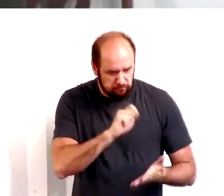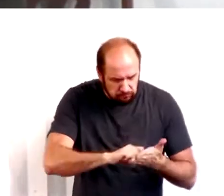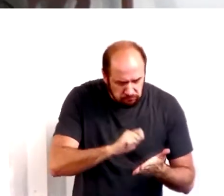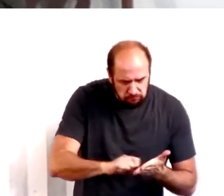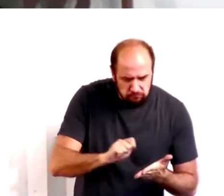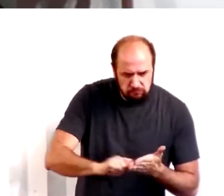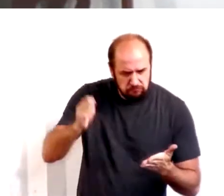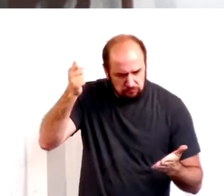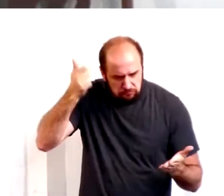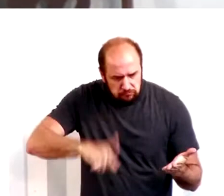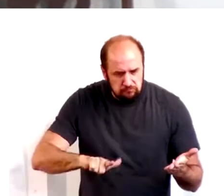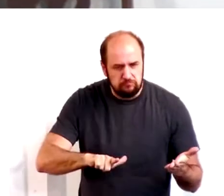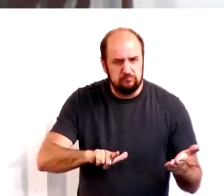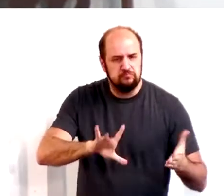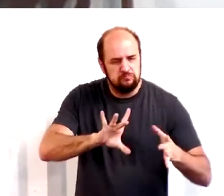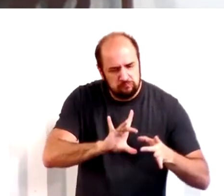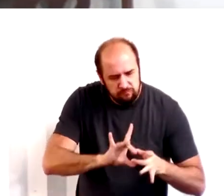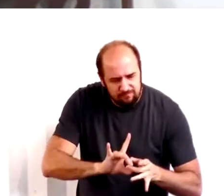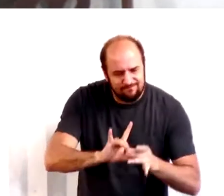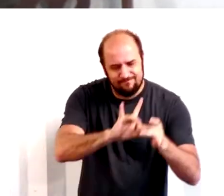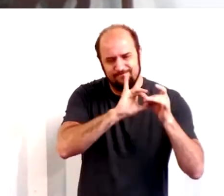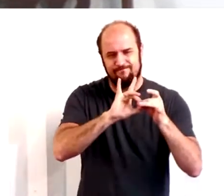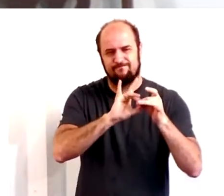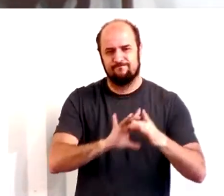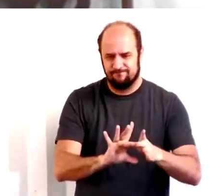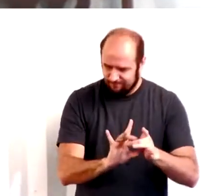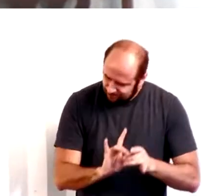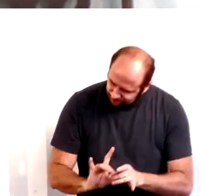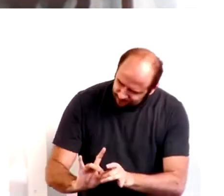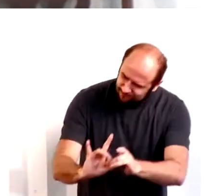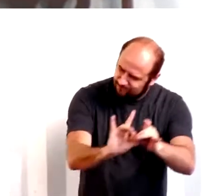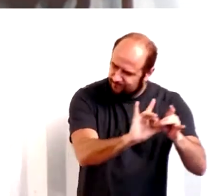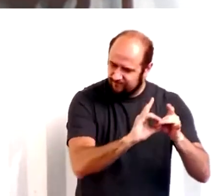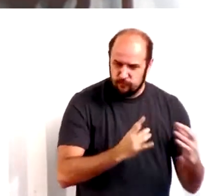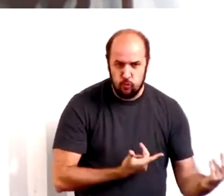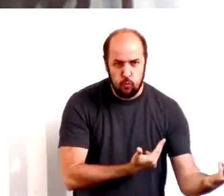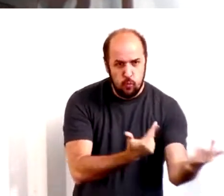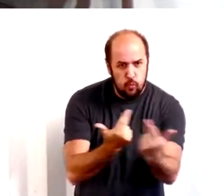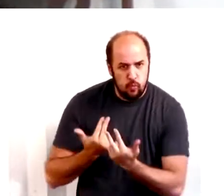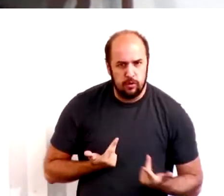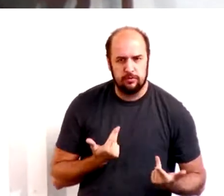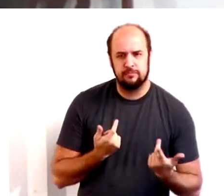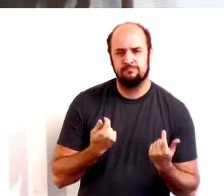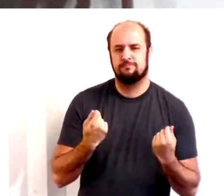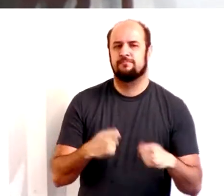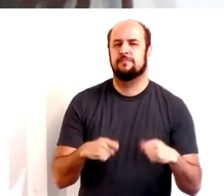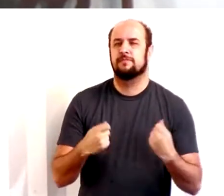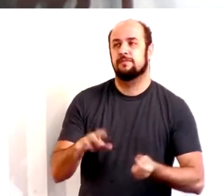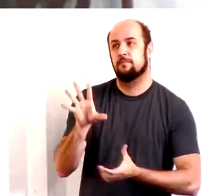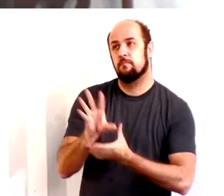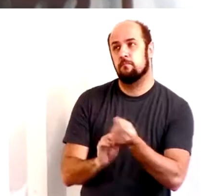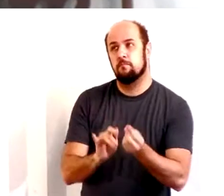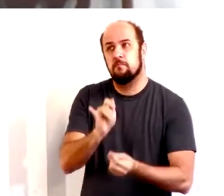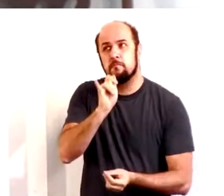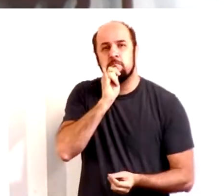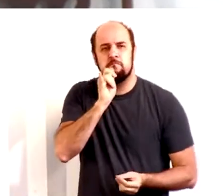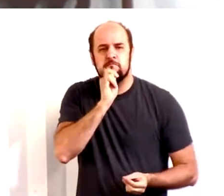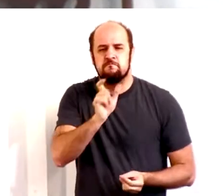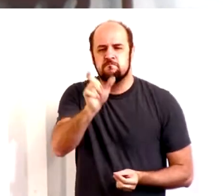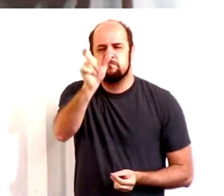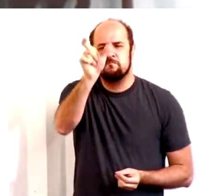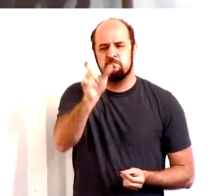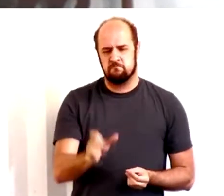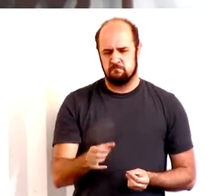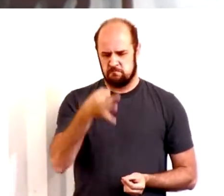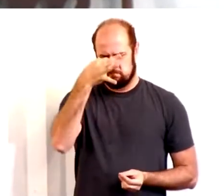uma vez unidade, mas essa unidade precisa representar modelos de